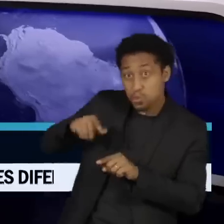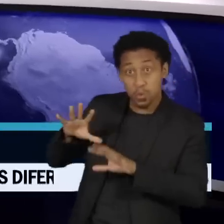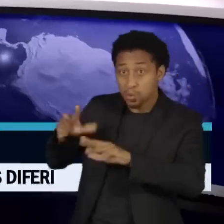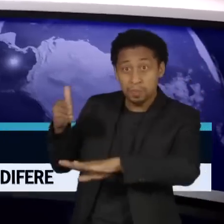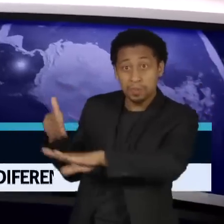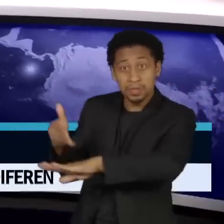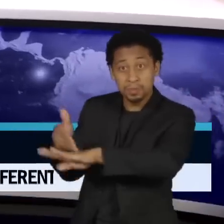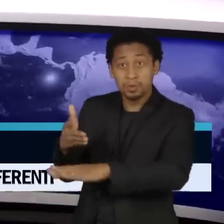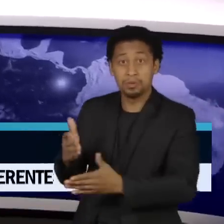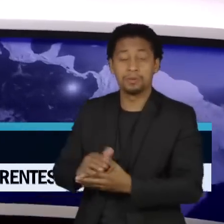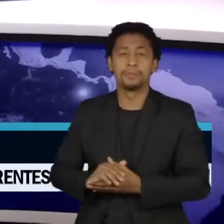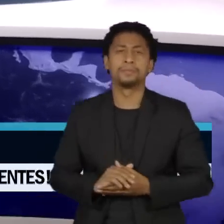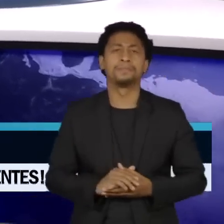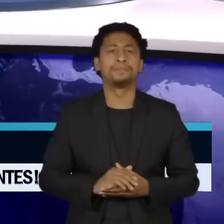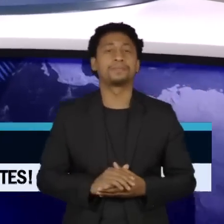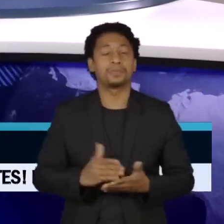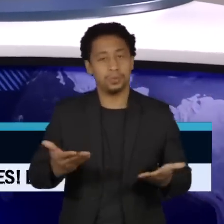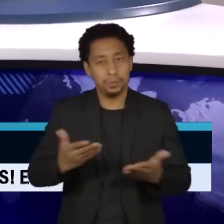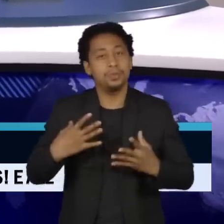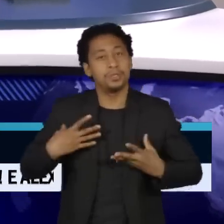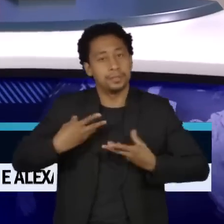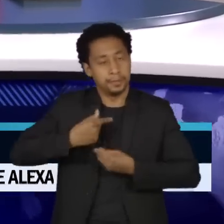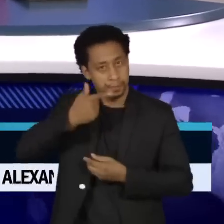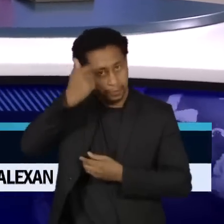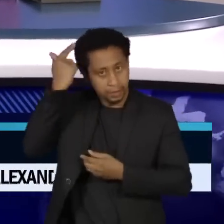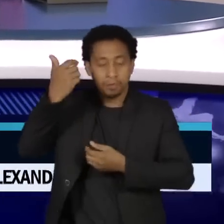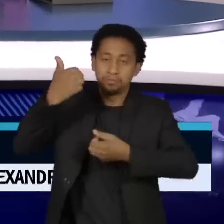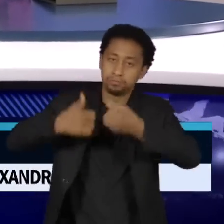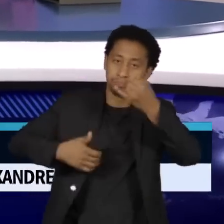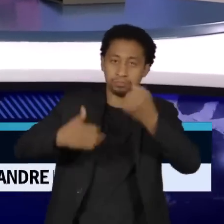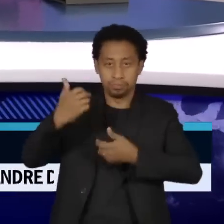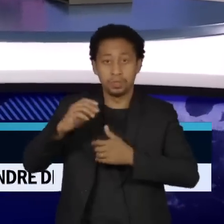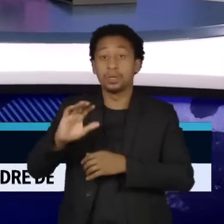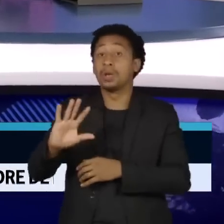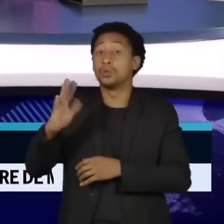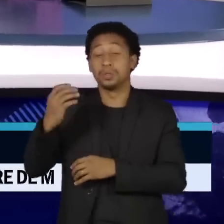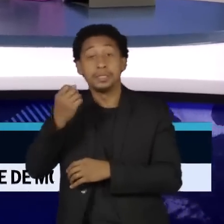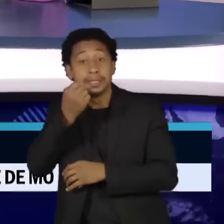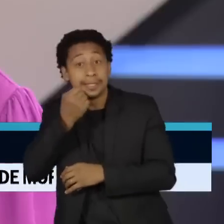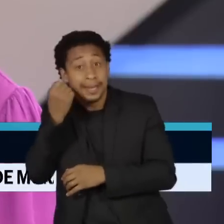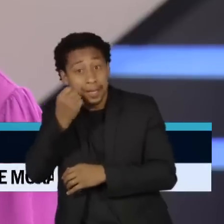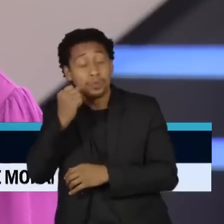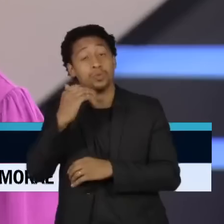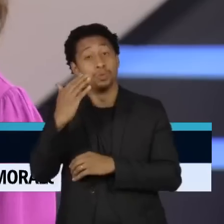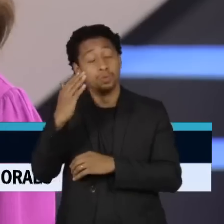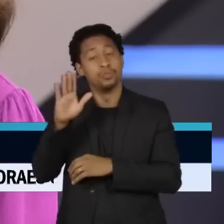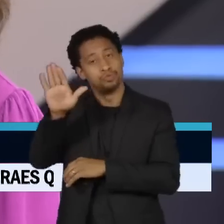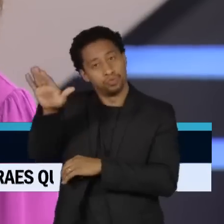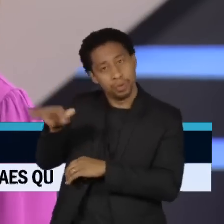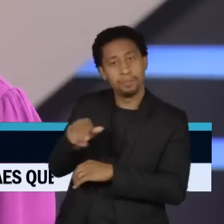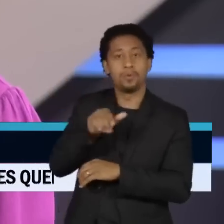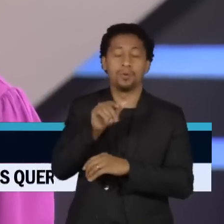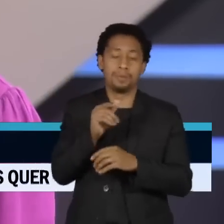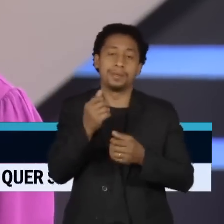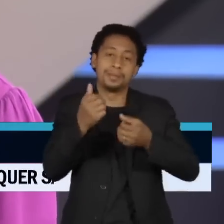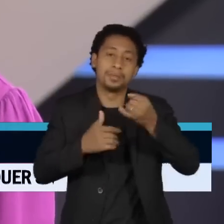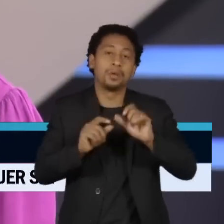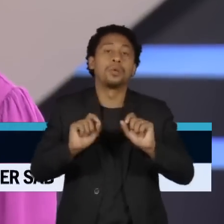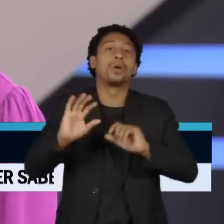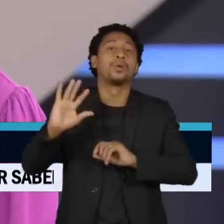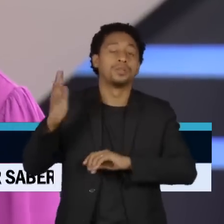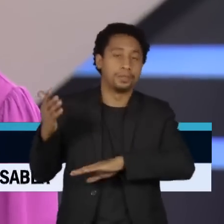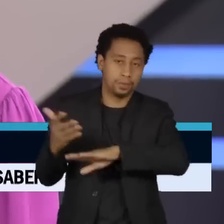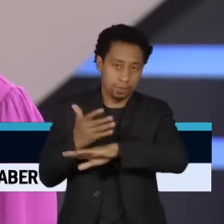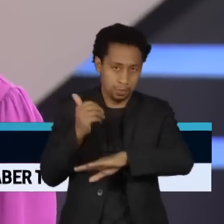viu, confirmou hoje que foi procurado pelo senador Marcos Duval para falar dessa tentativa de golpe, né? Isso pode prejudicar o